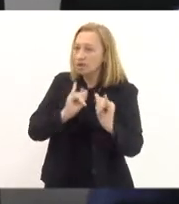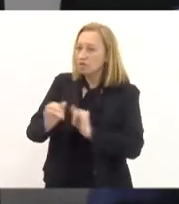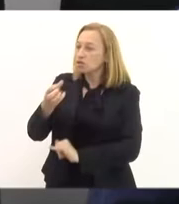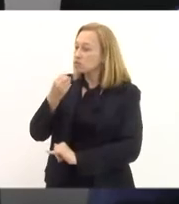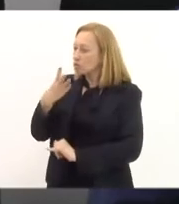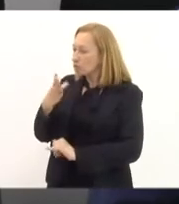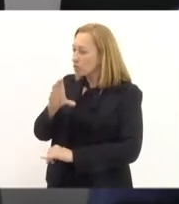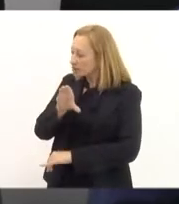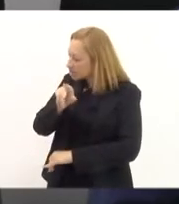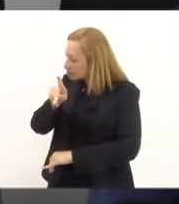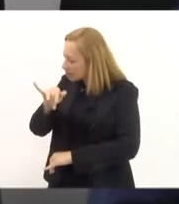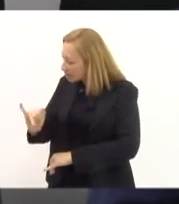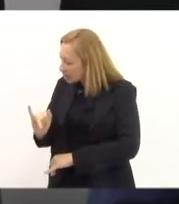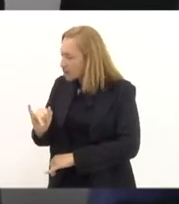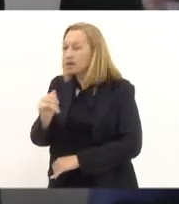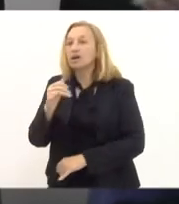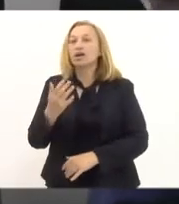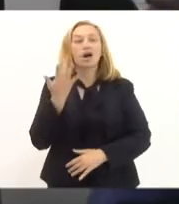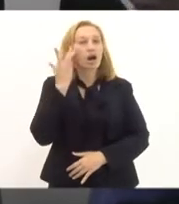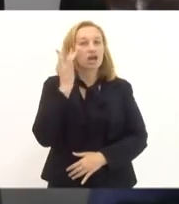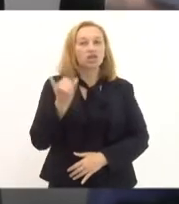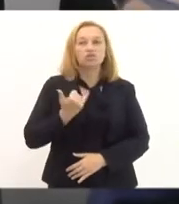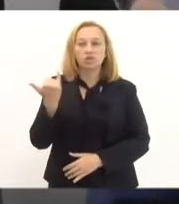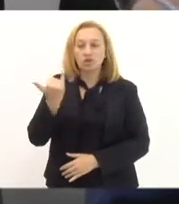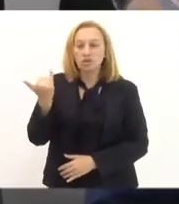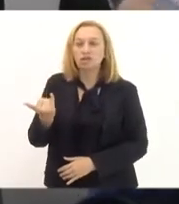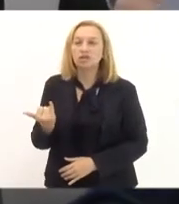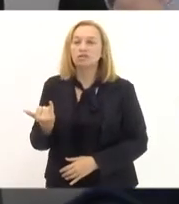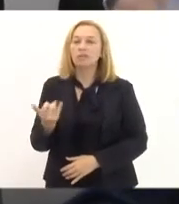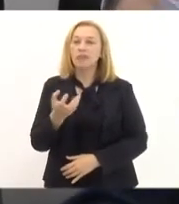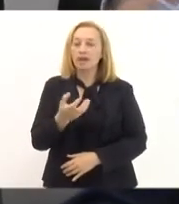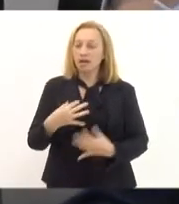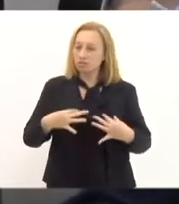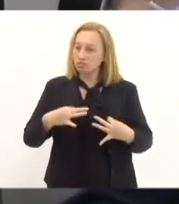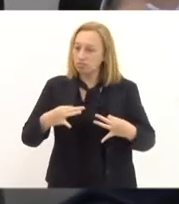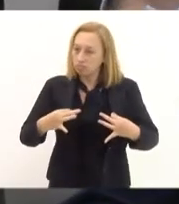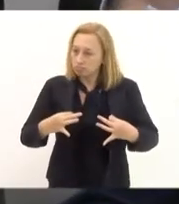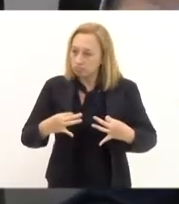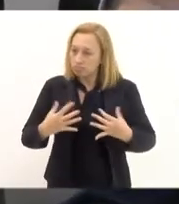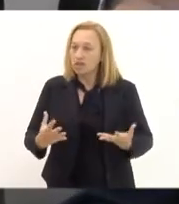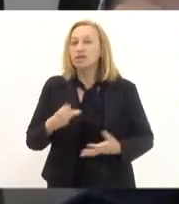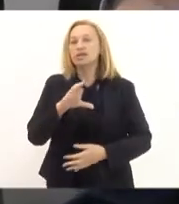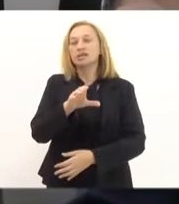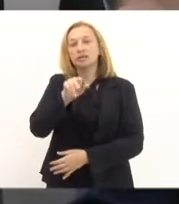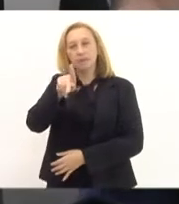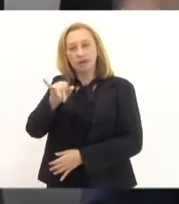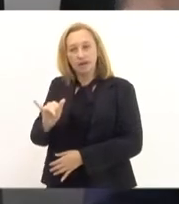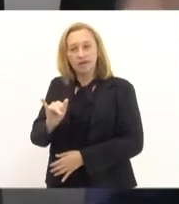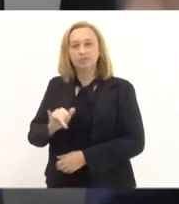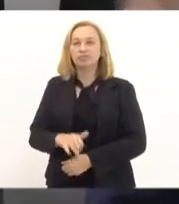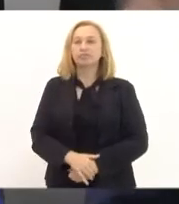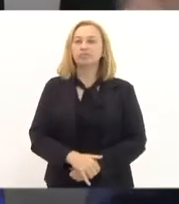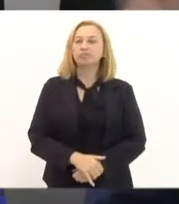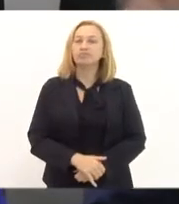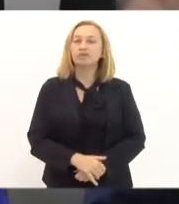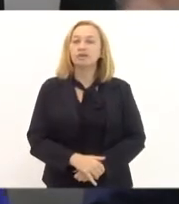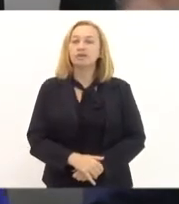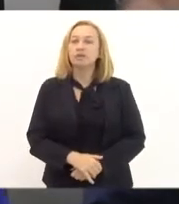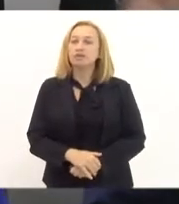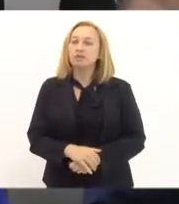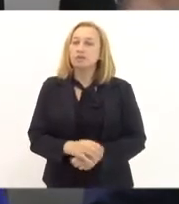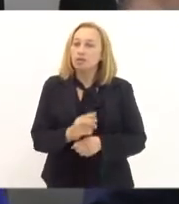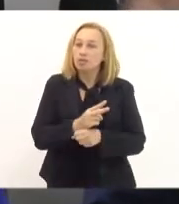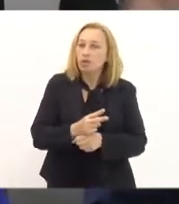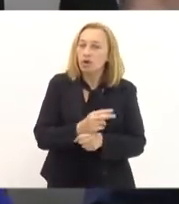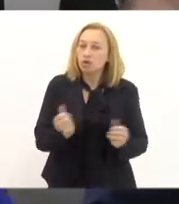para essa CPI acho pertinente quero me colocar à disposição dessa CPI né para buscar